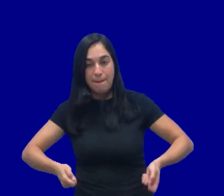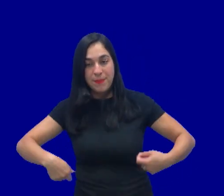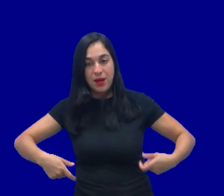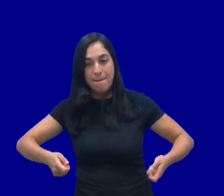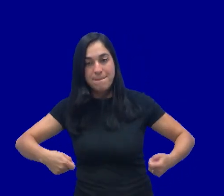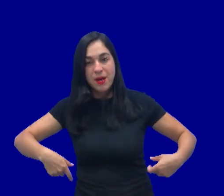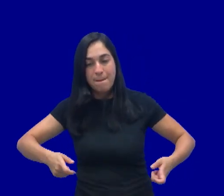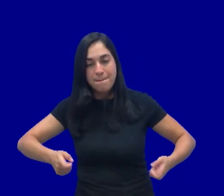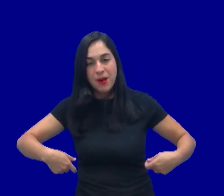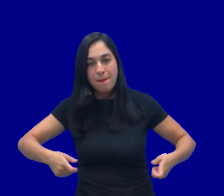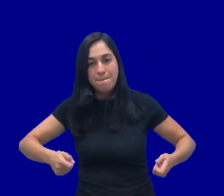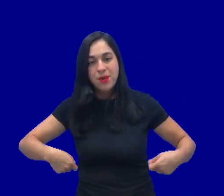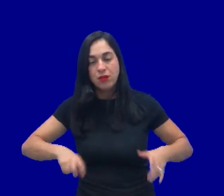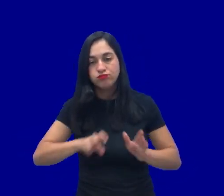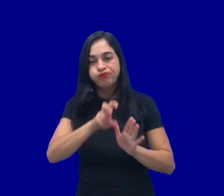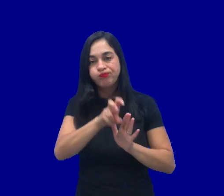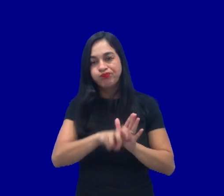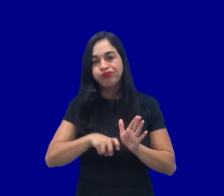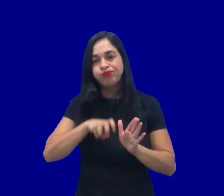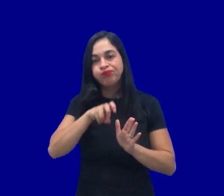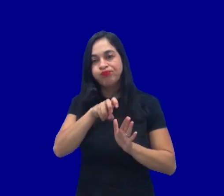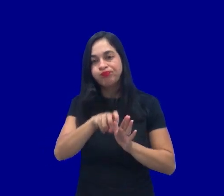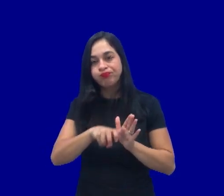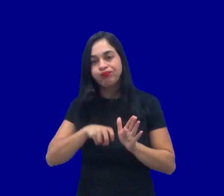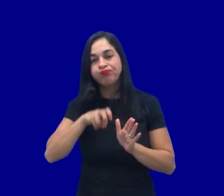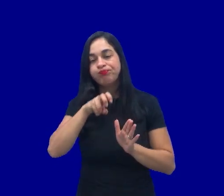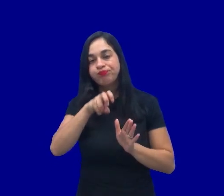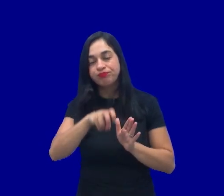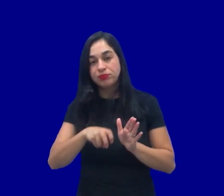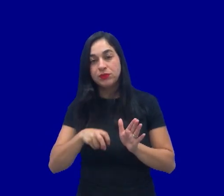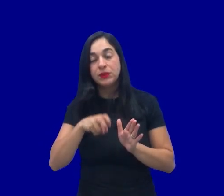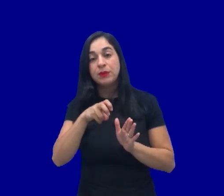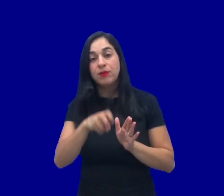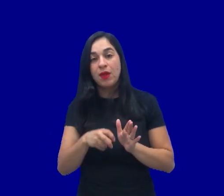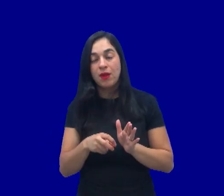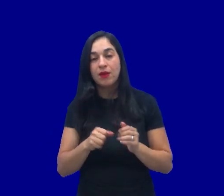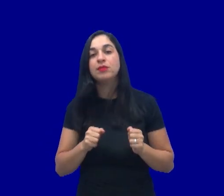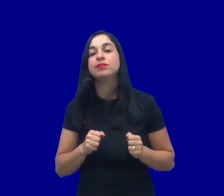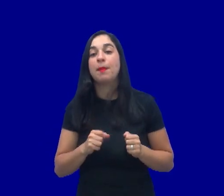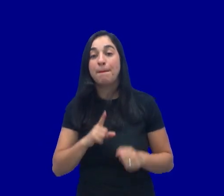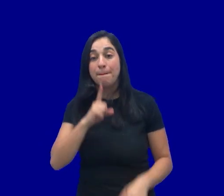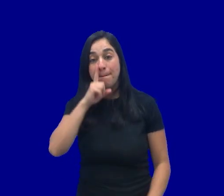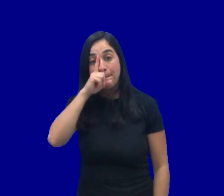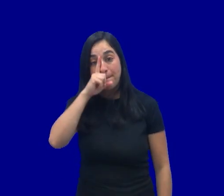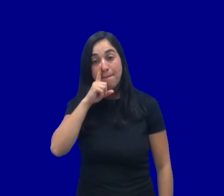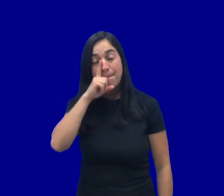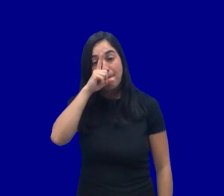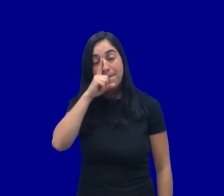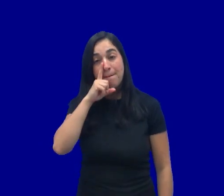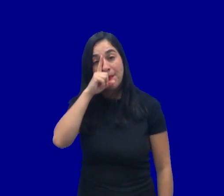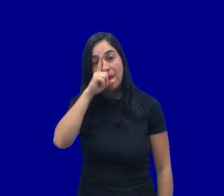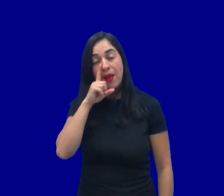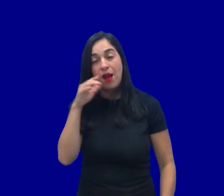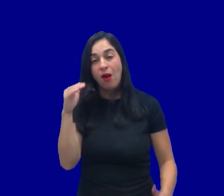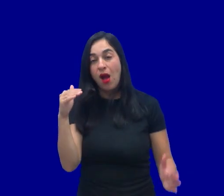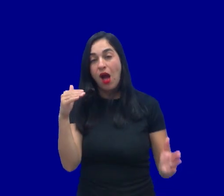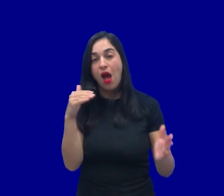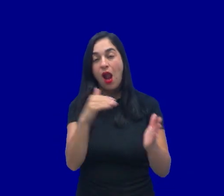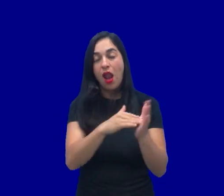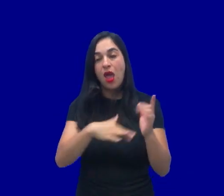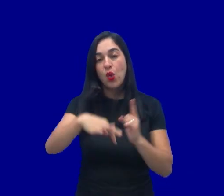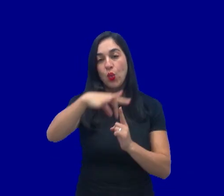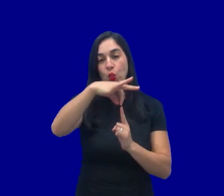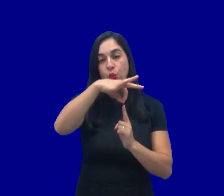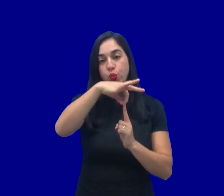na contramão, no meio da estrada, se colocando em risco para chegar até o ponto de ônibus.